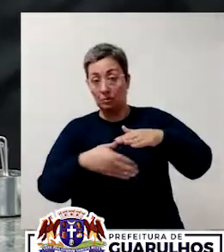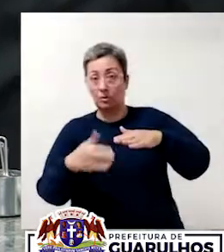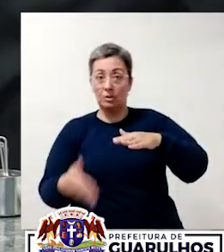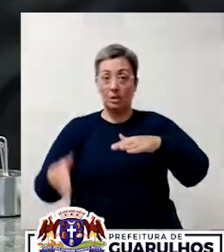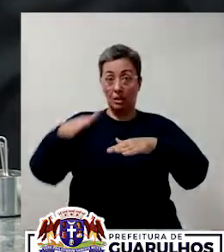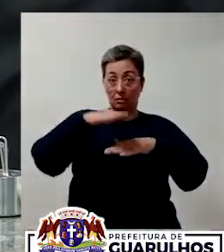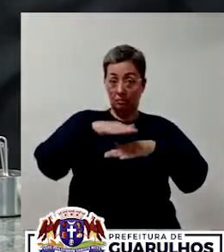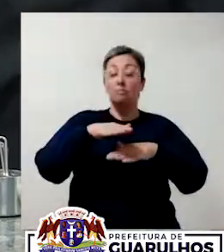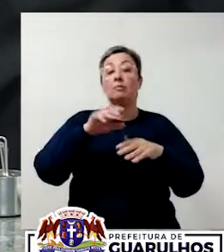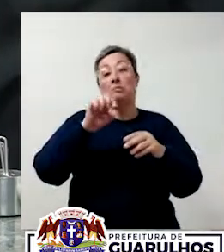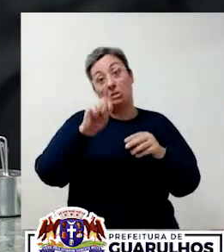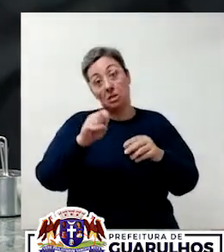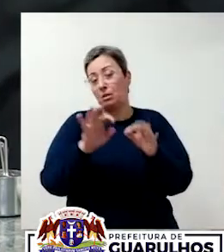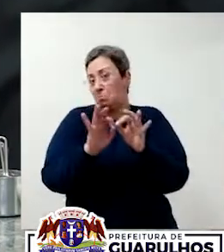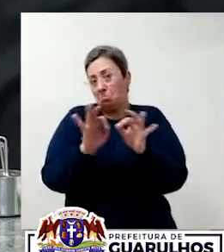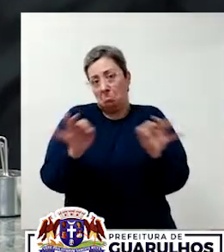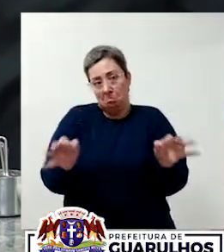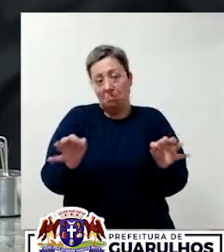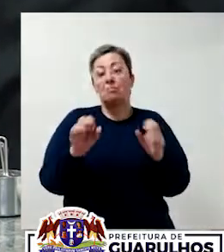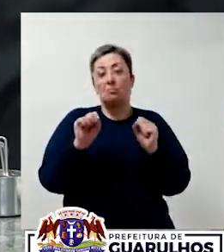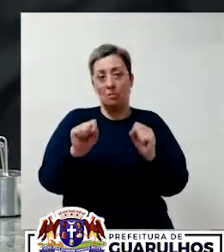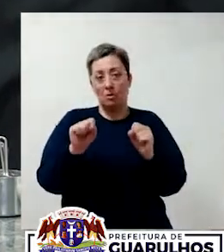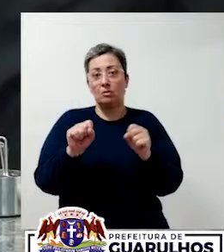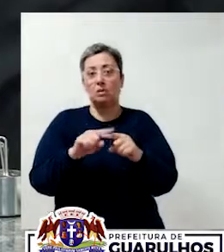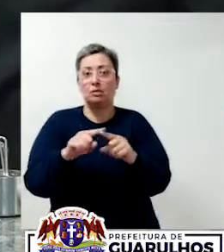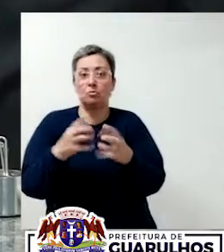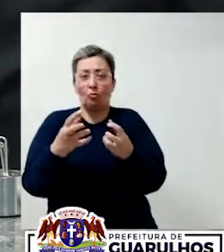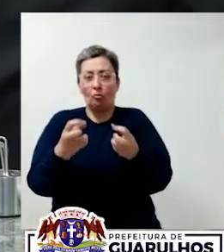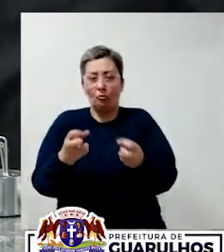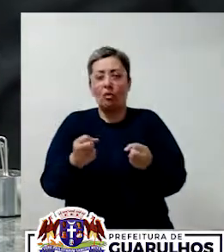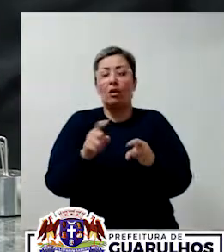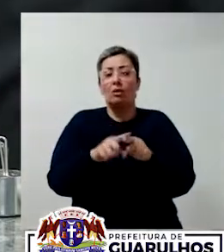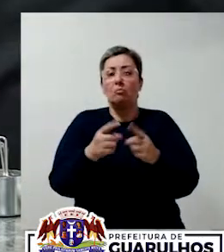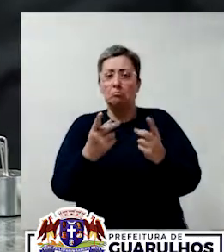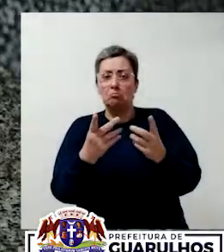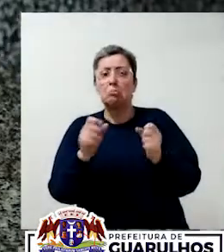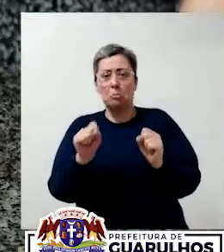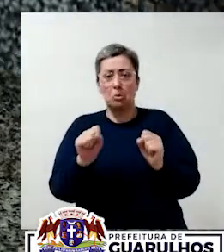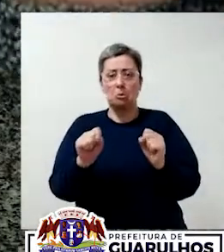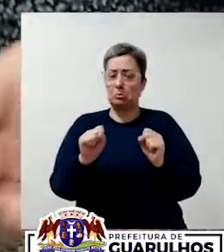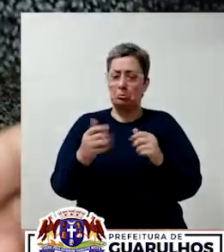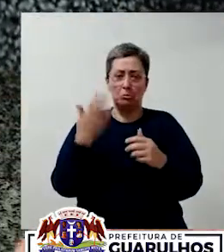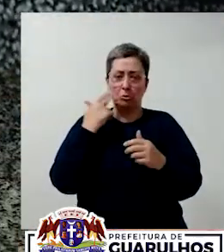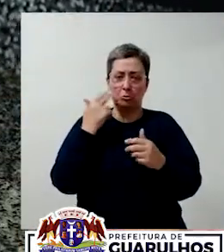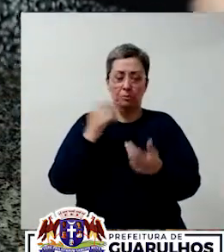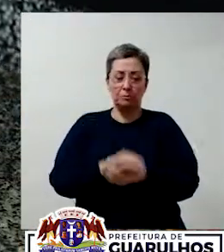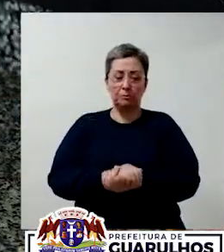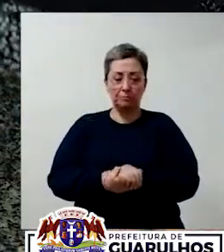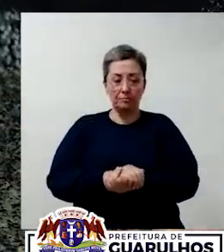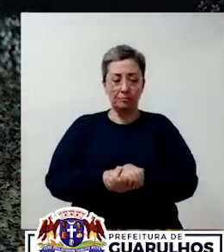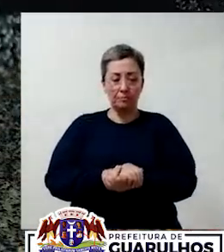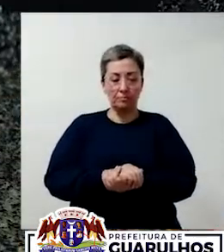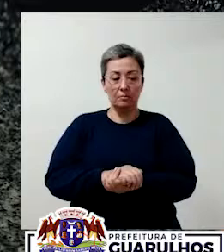vai rechear tanto no meio quanto em cima. Mas se você quiser fazer aquele bolo mais simples, mais seco, como